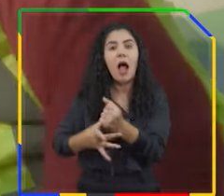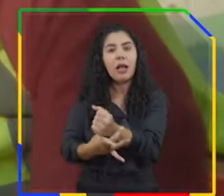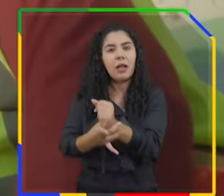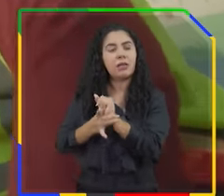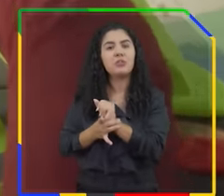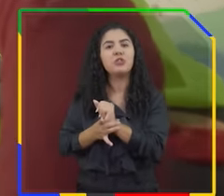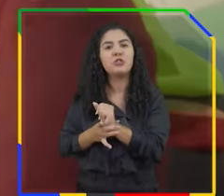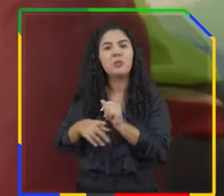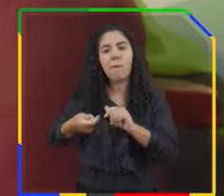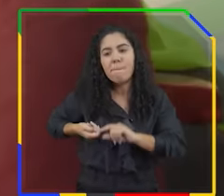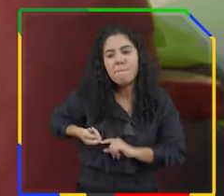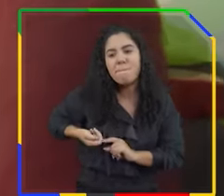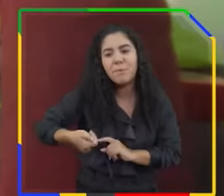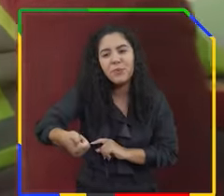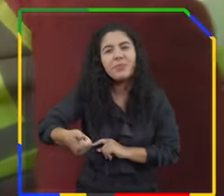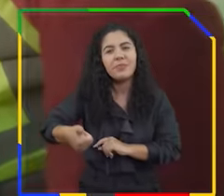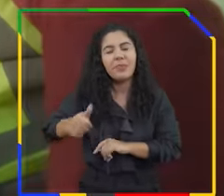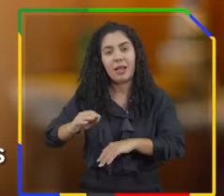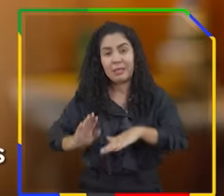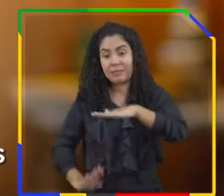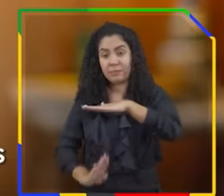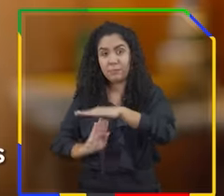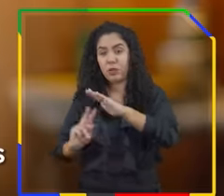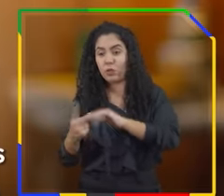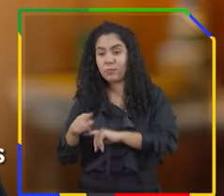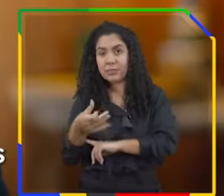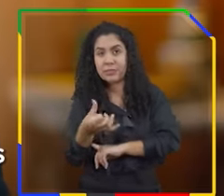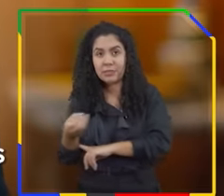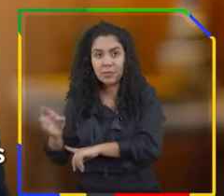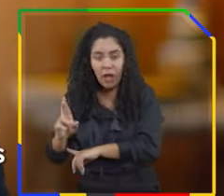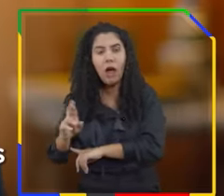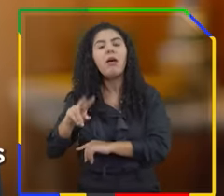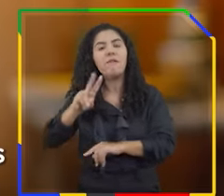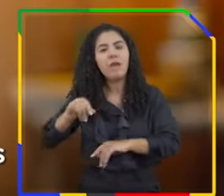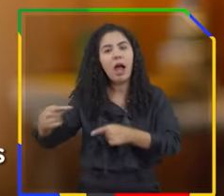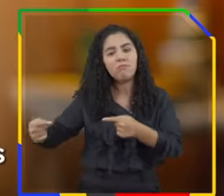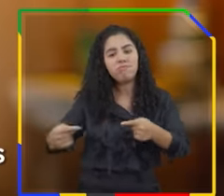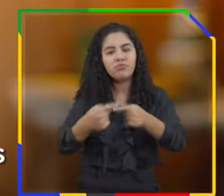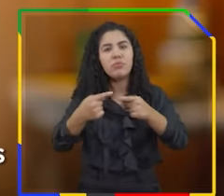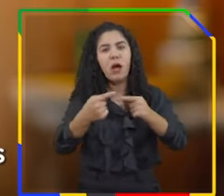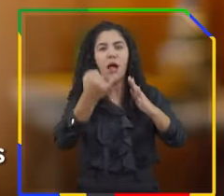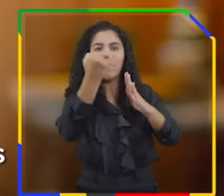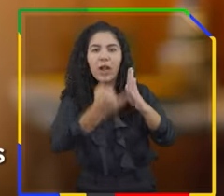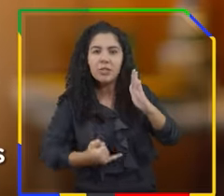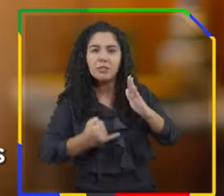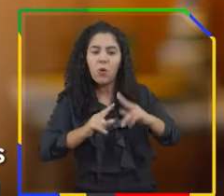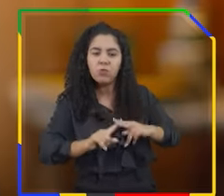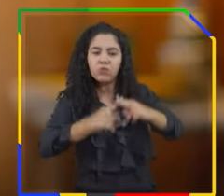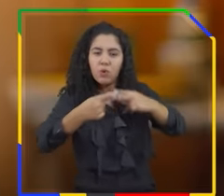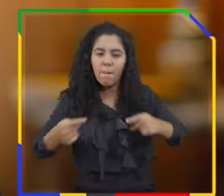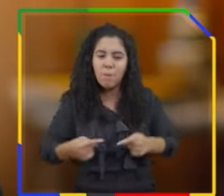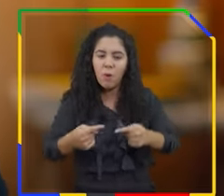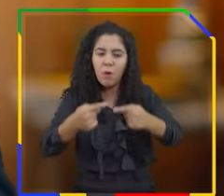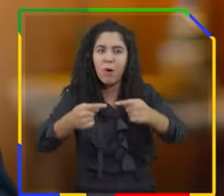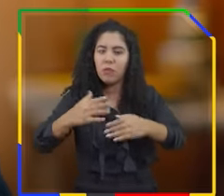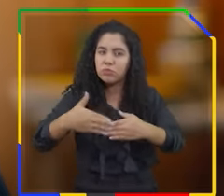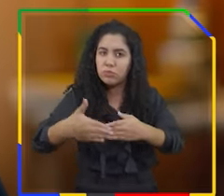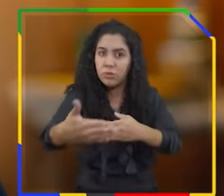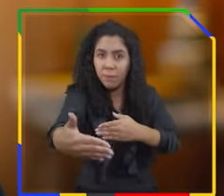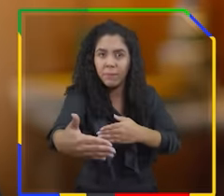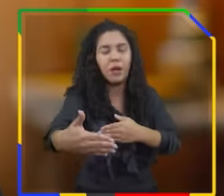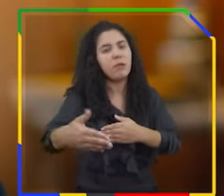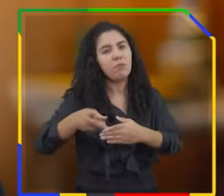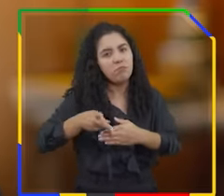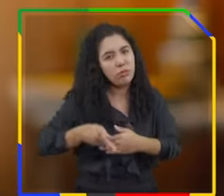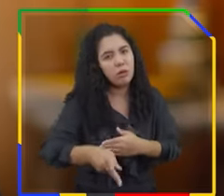até R$ 2.640. Esse valor será corrigido pela inflação nos próximos anos e se tornará